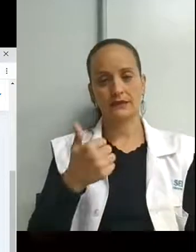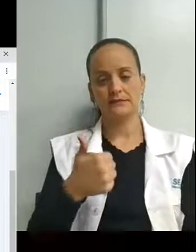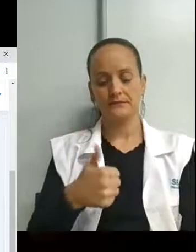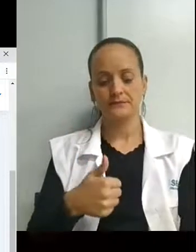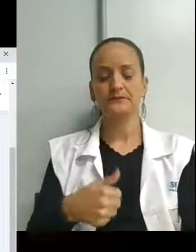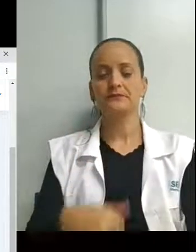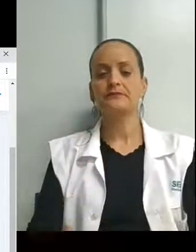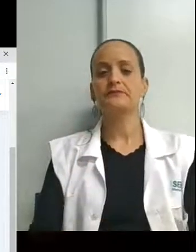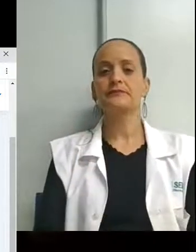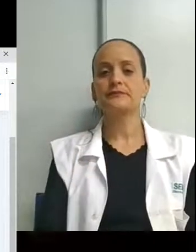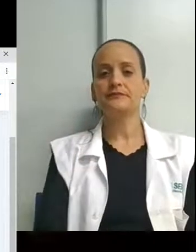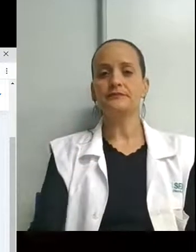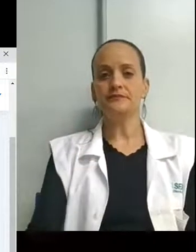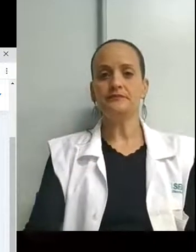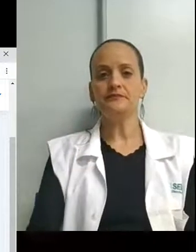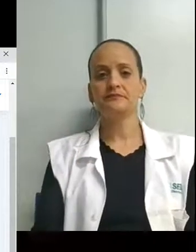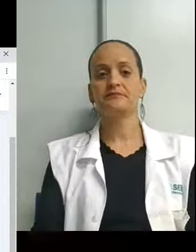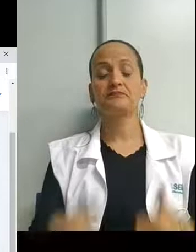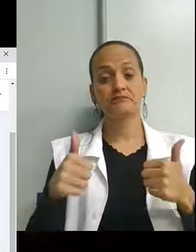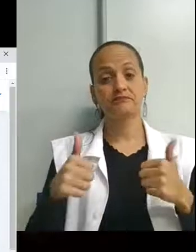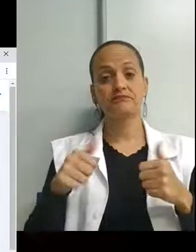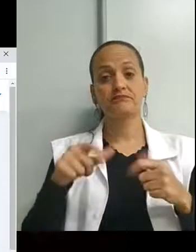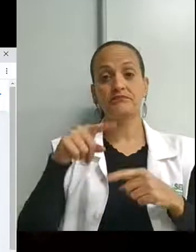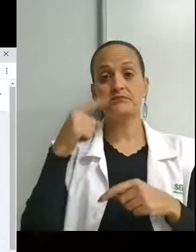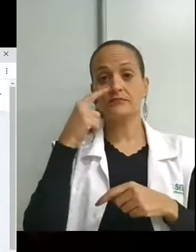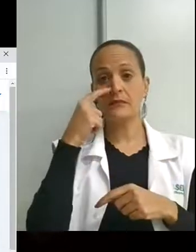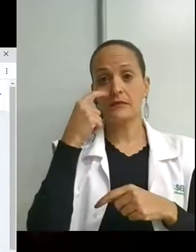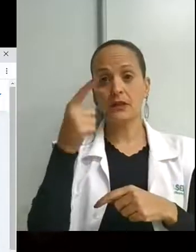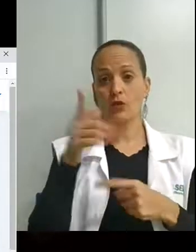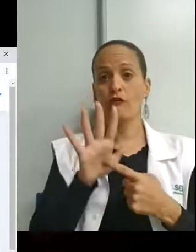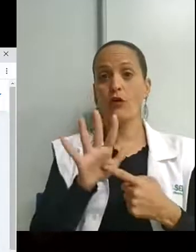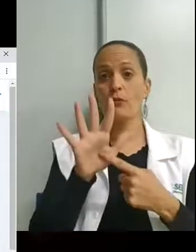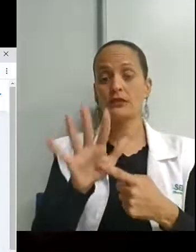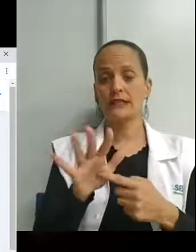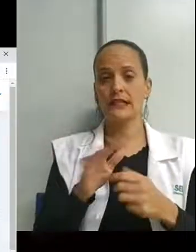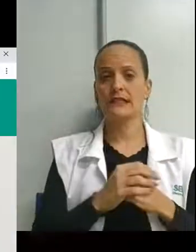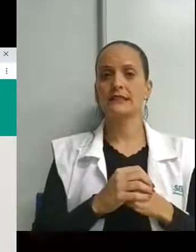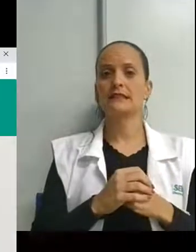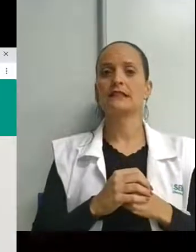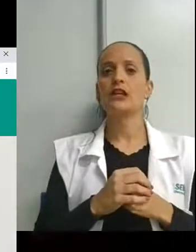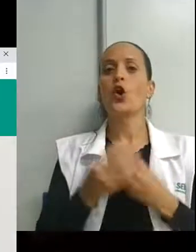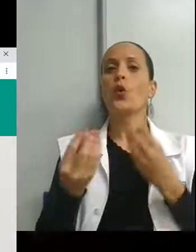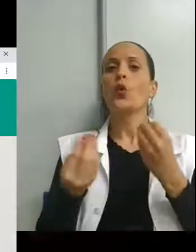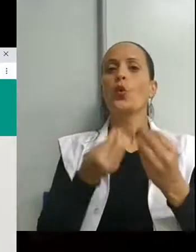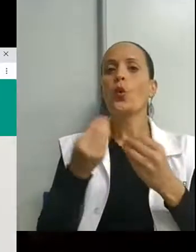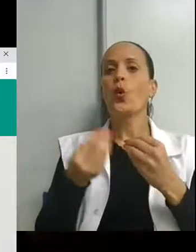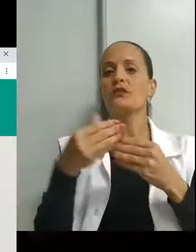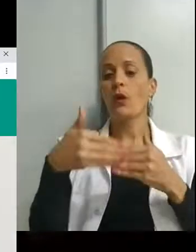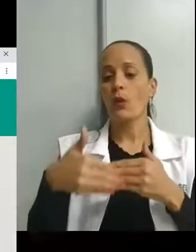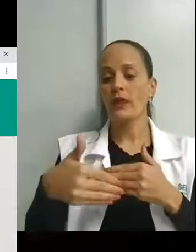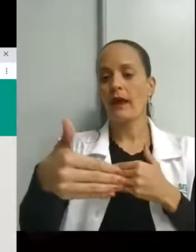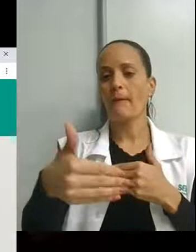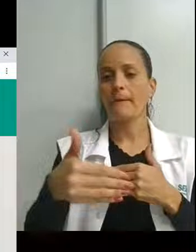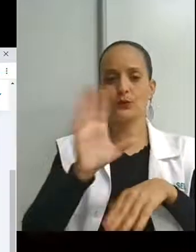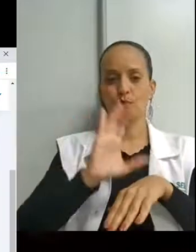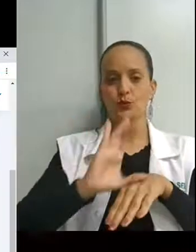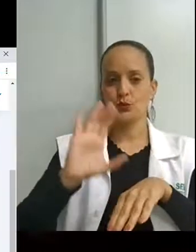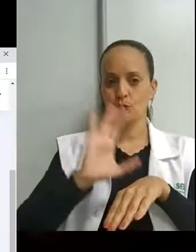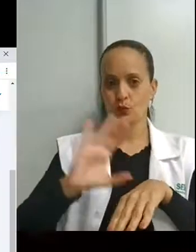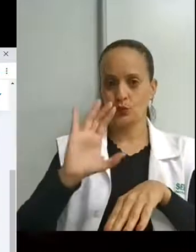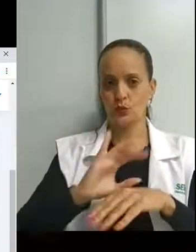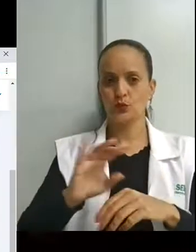passar para a próxima unidade curricular, né? Deixa eu só mostrar aqui para vocês, né? Como que está o andamento aqui do curso, né? Deixa eu só